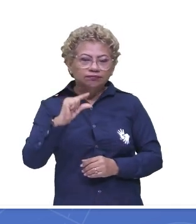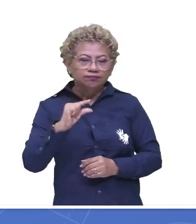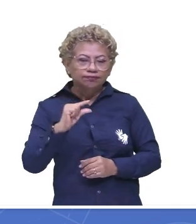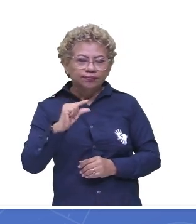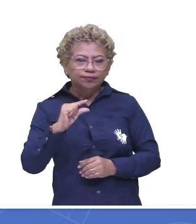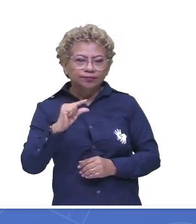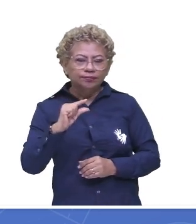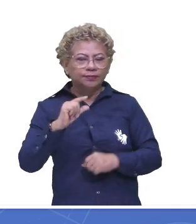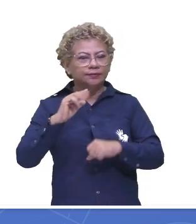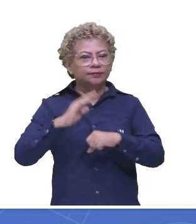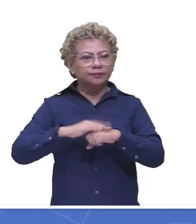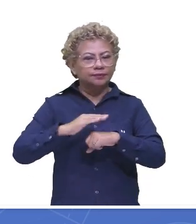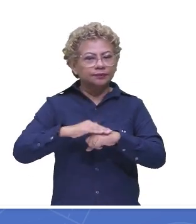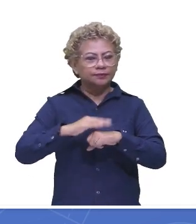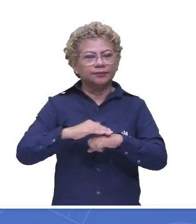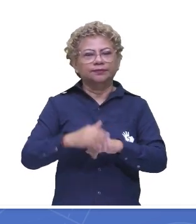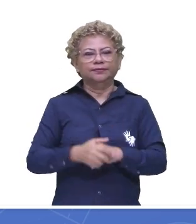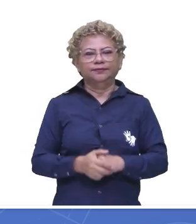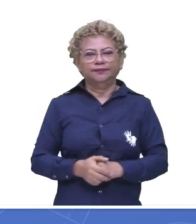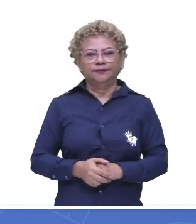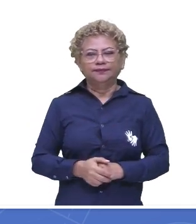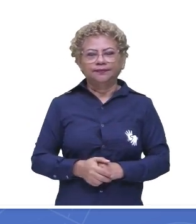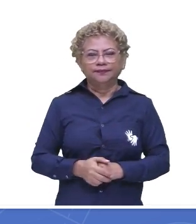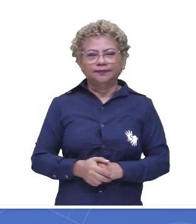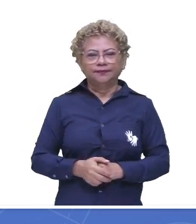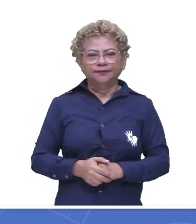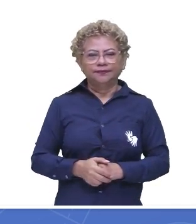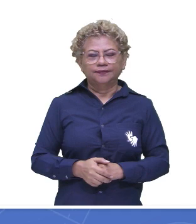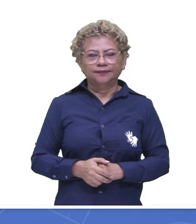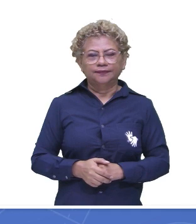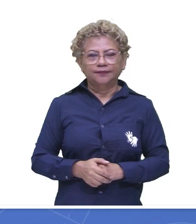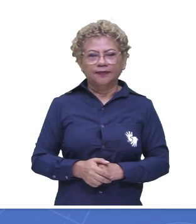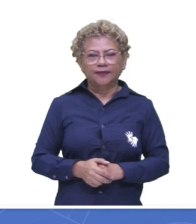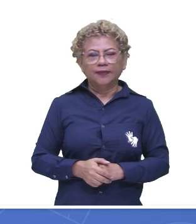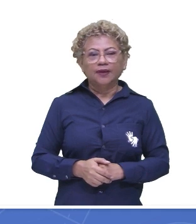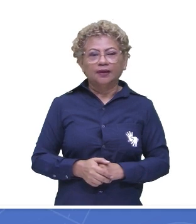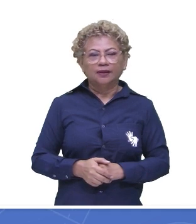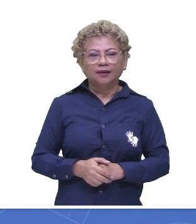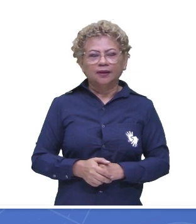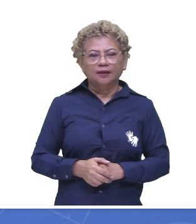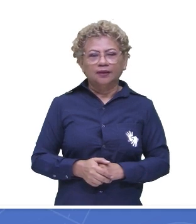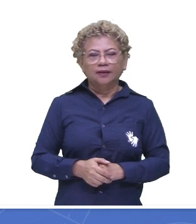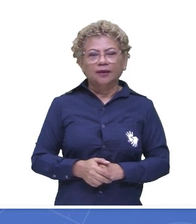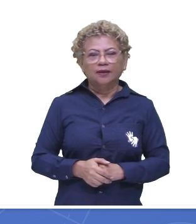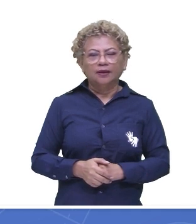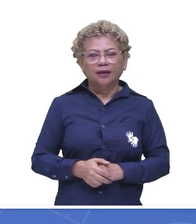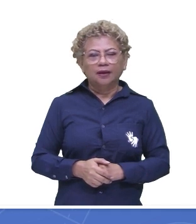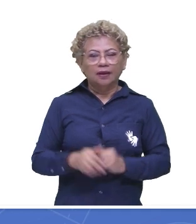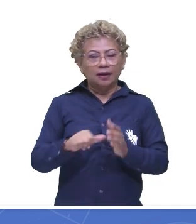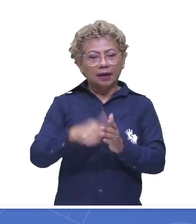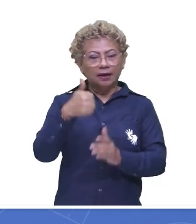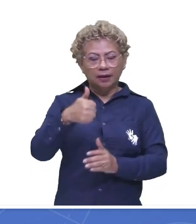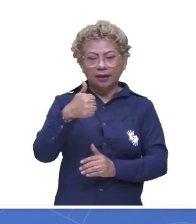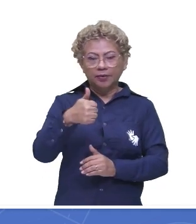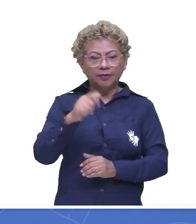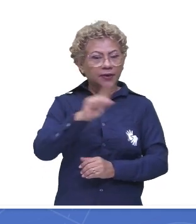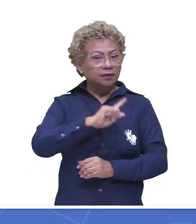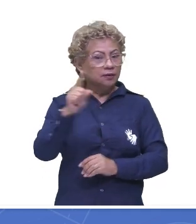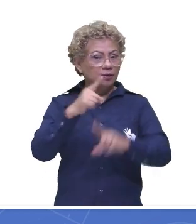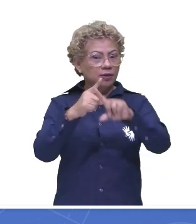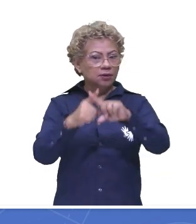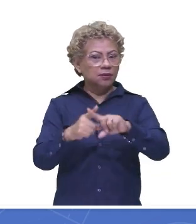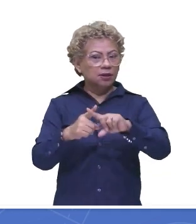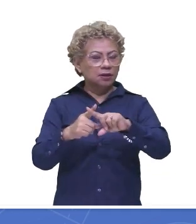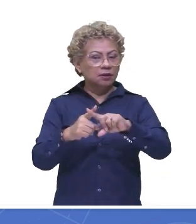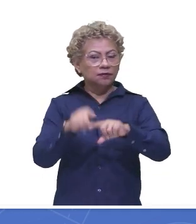estabelecido pelo enunciado da questão. Beleza? Olha só. A primeira questão não é uma questão objetiva, não é de marcar. Você vai fazer